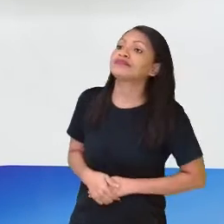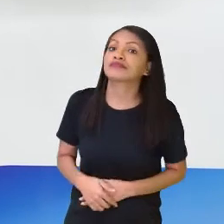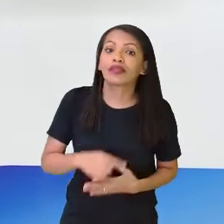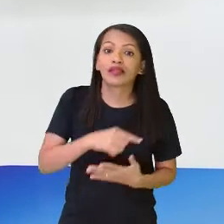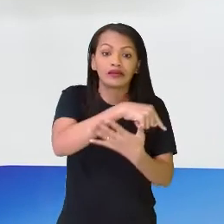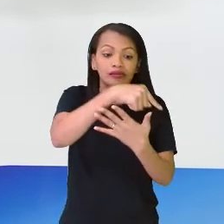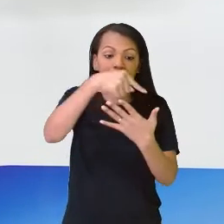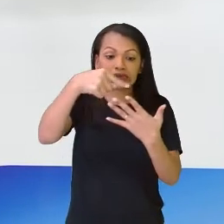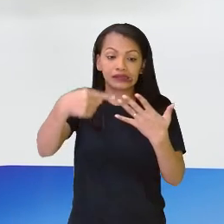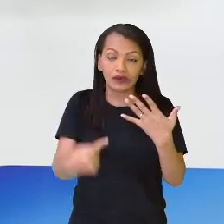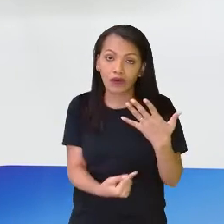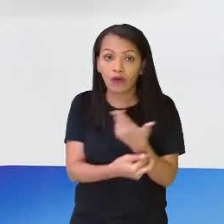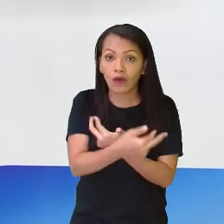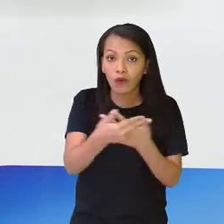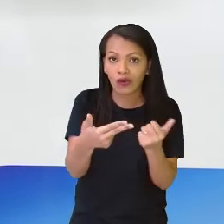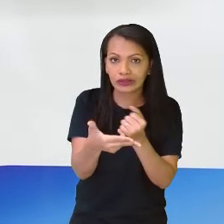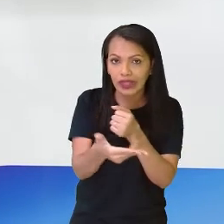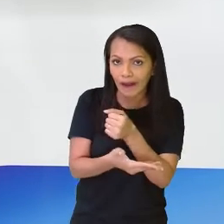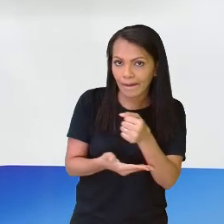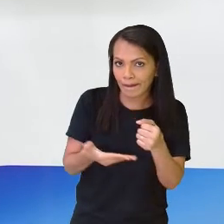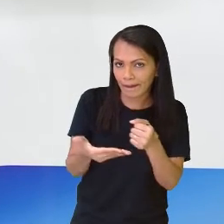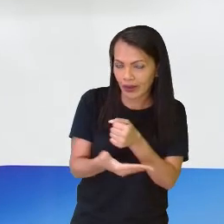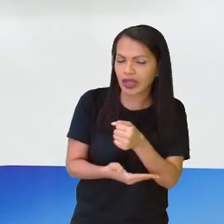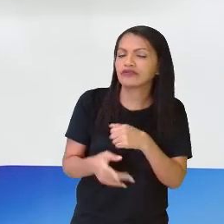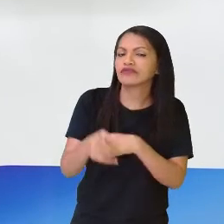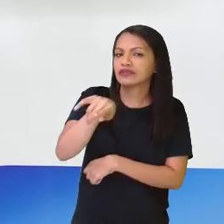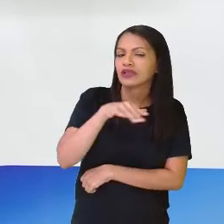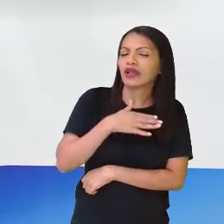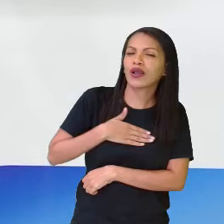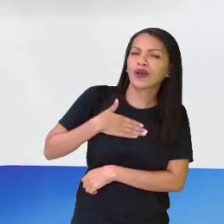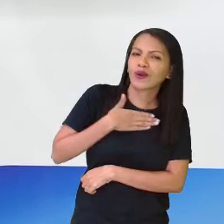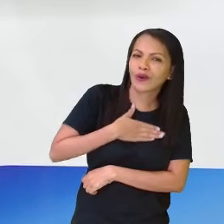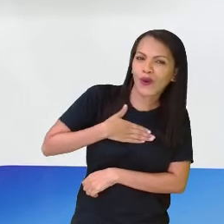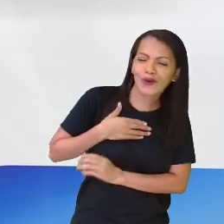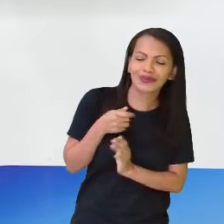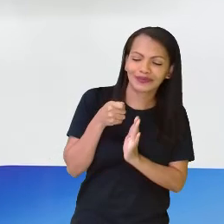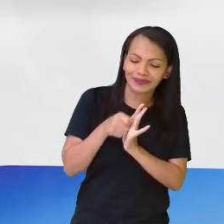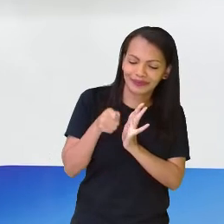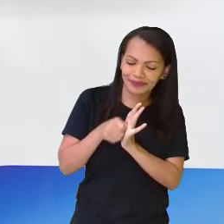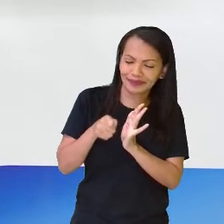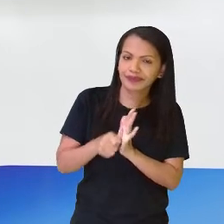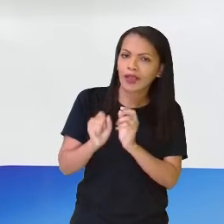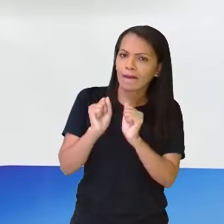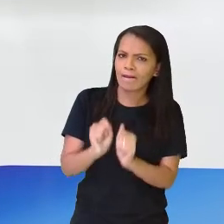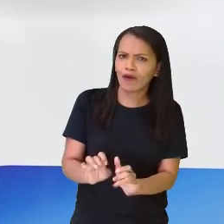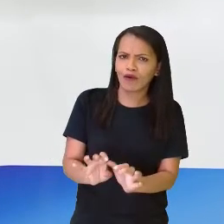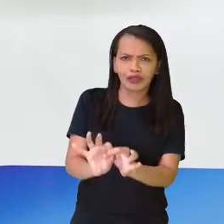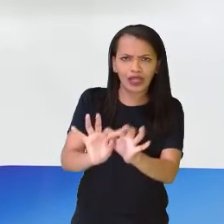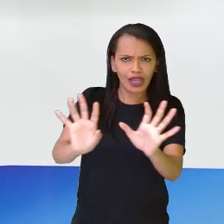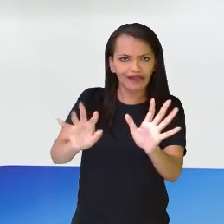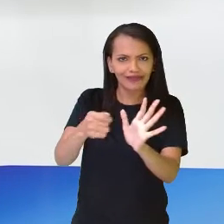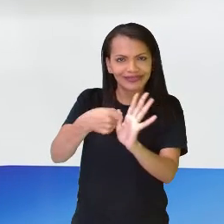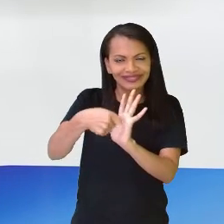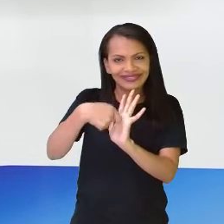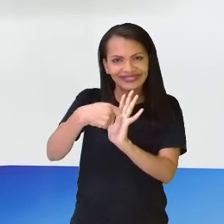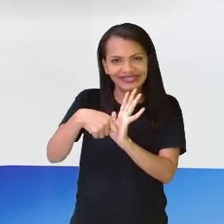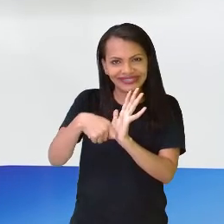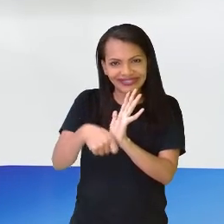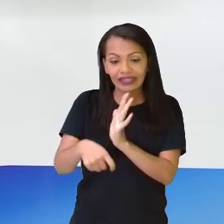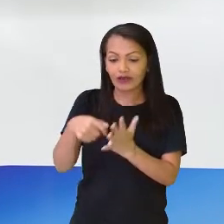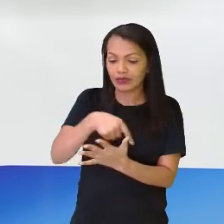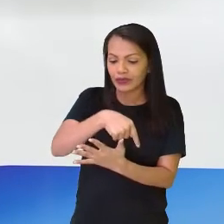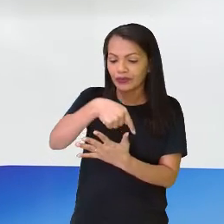5 elementos da narrativa. Se você gosta de anotar, fique à vontade para anotar esses